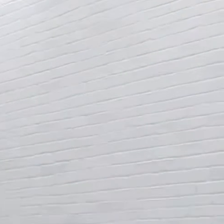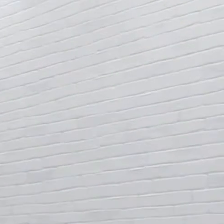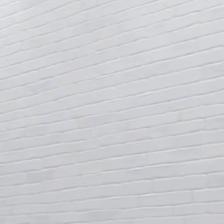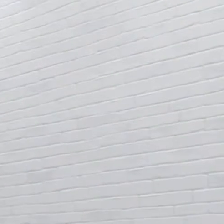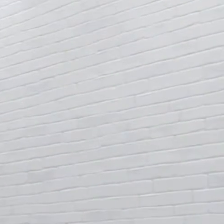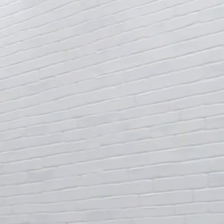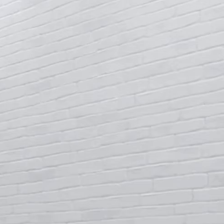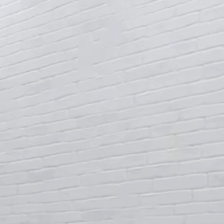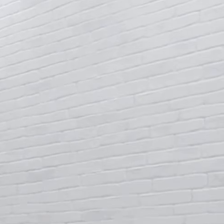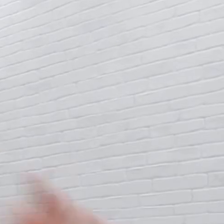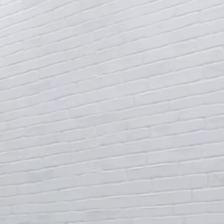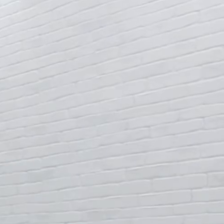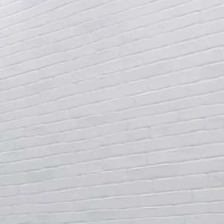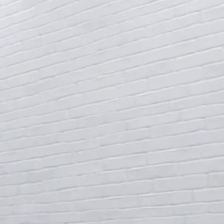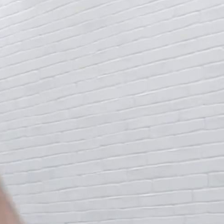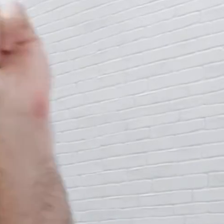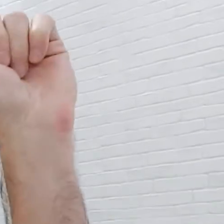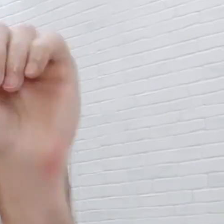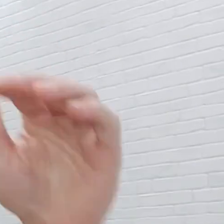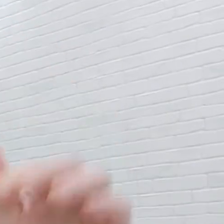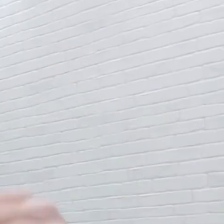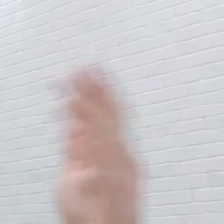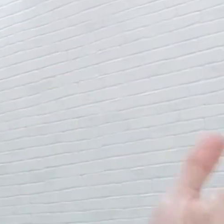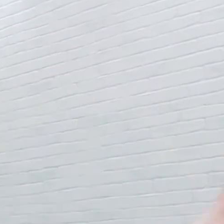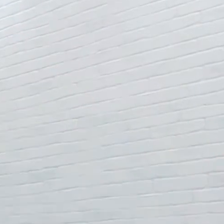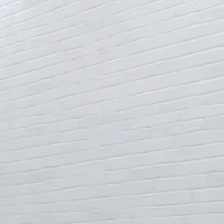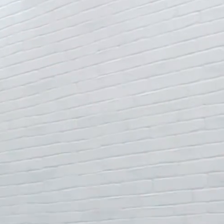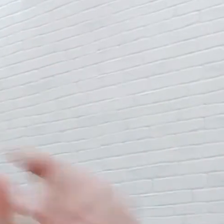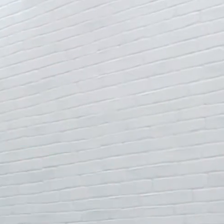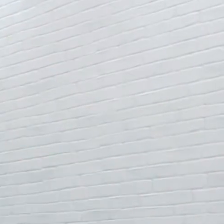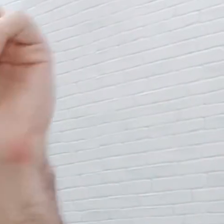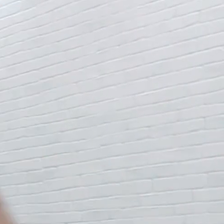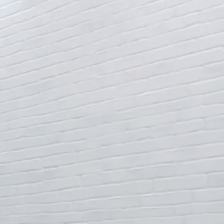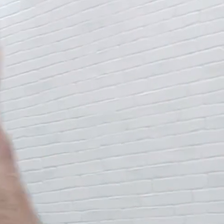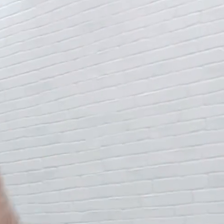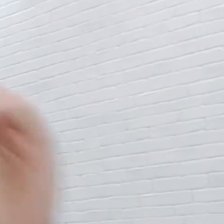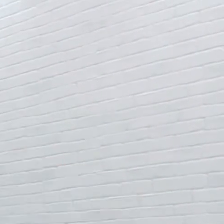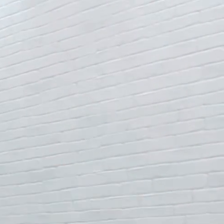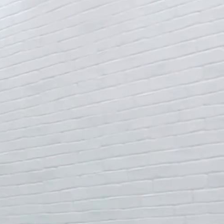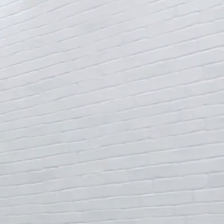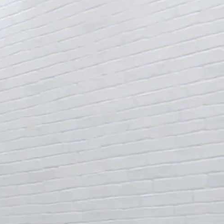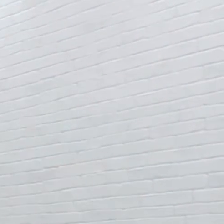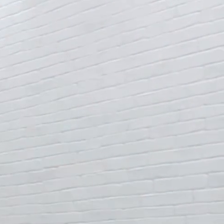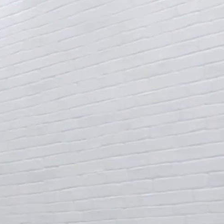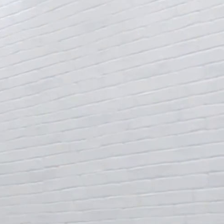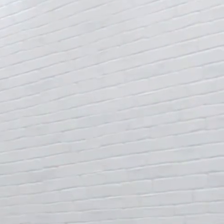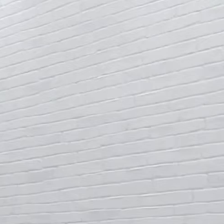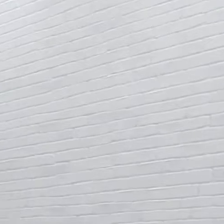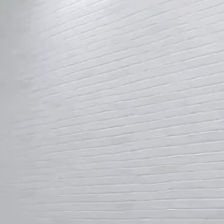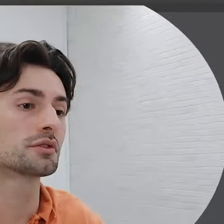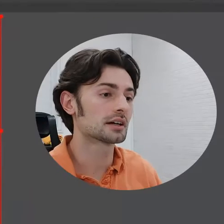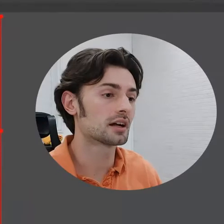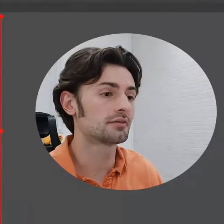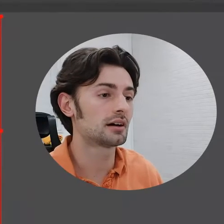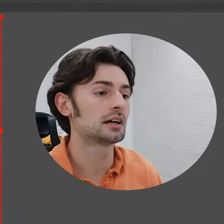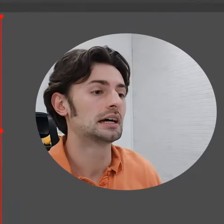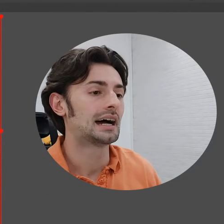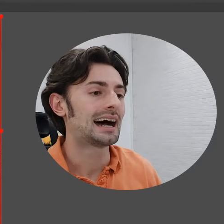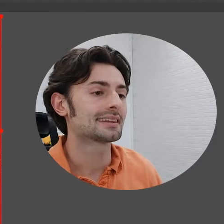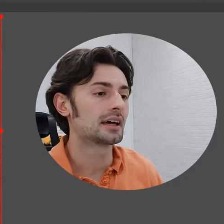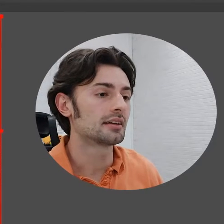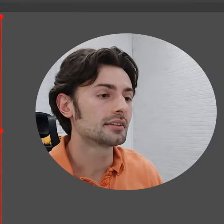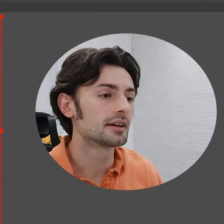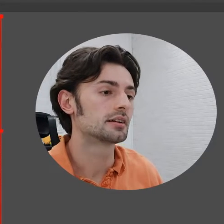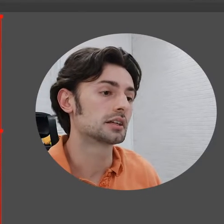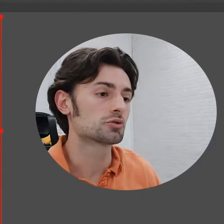aula, por exemplo, o cara gravou a tela, e aí o menuzinho de cima, que ele tinha que mostrar onde é que ele estava clicando, não saiu. Então é bom você